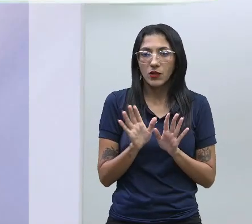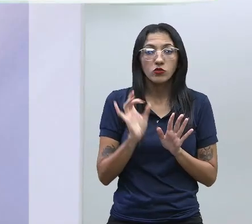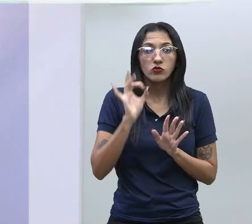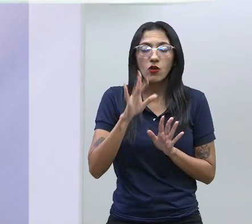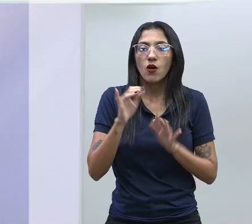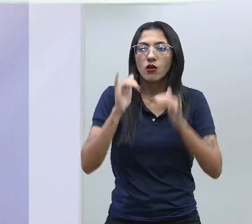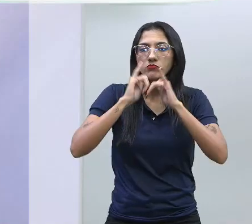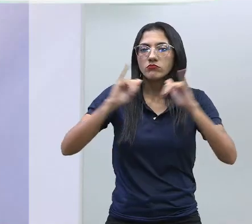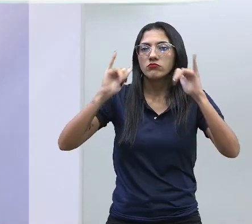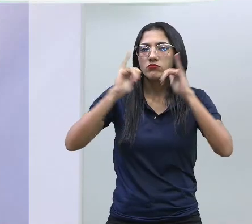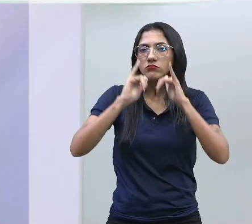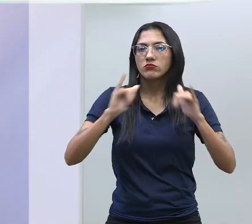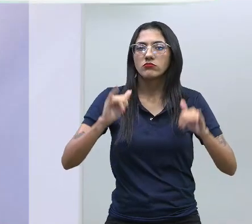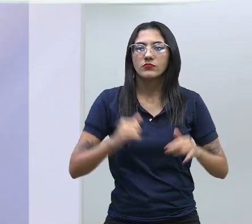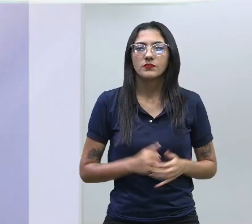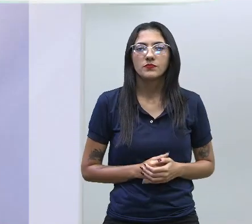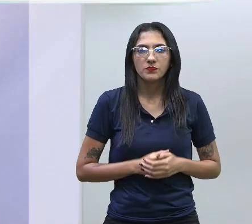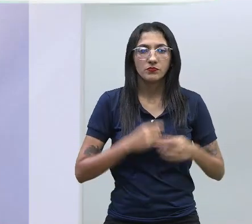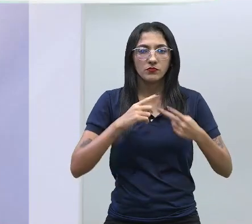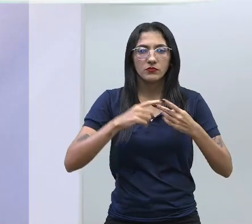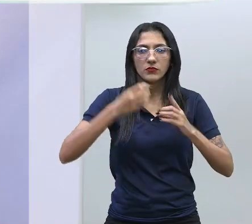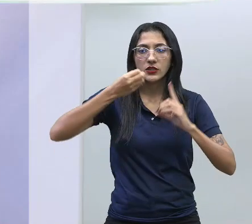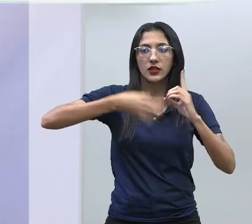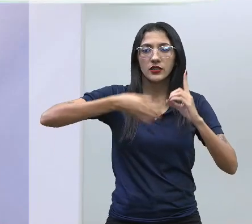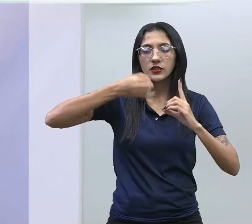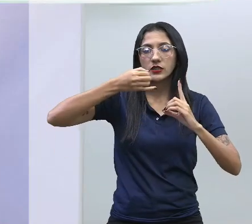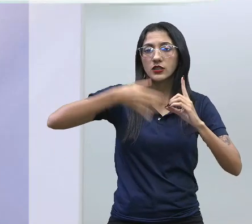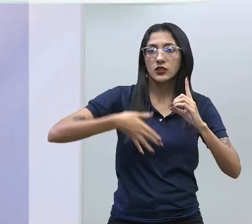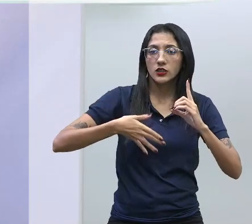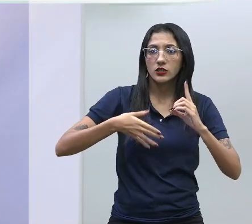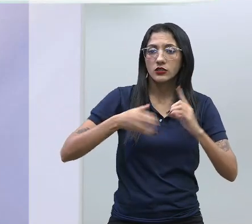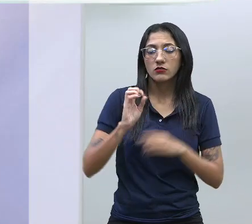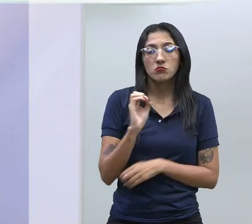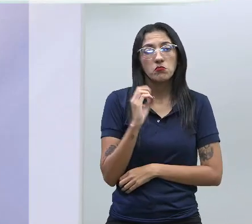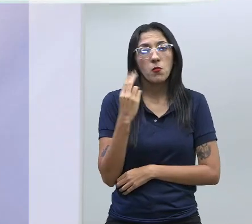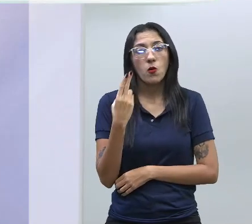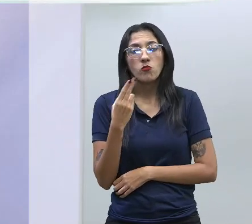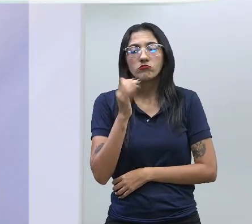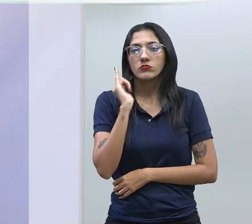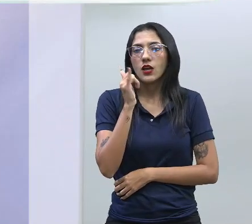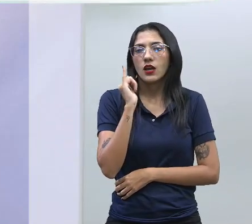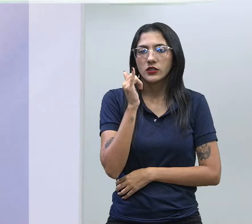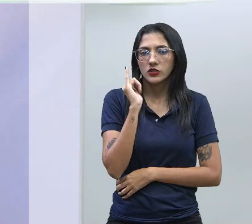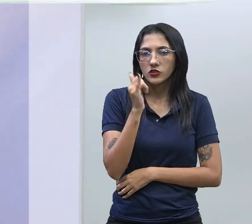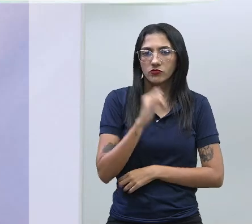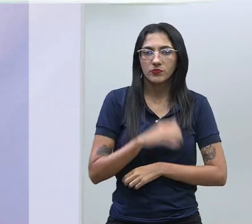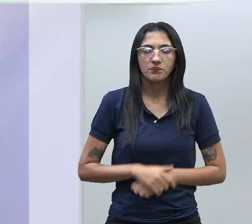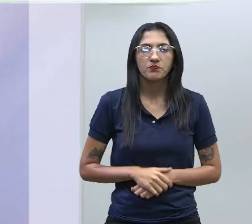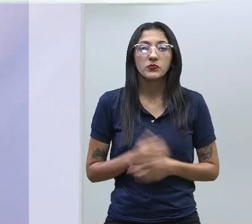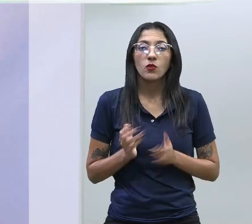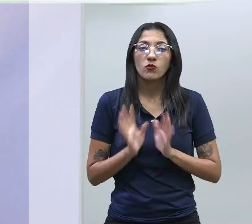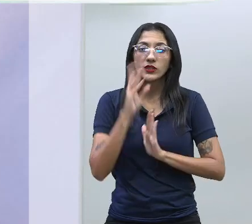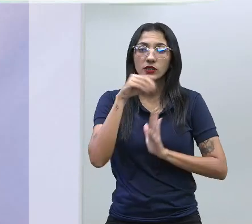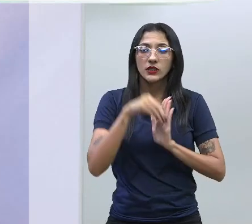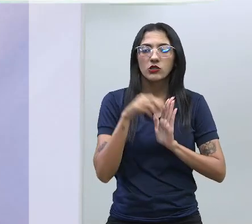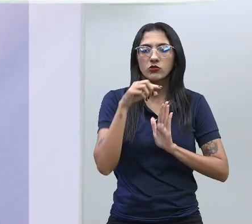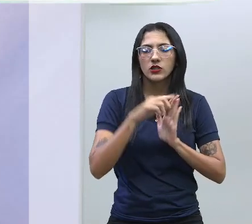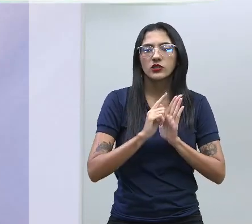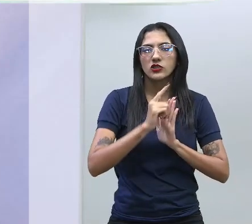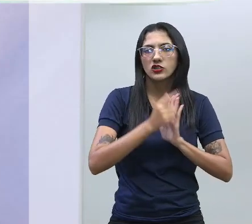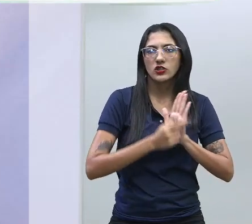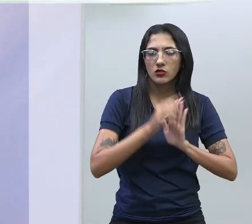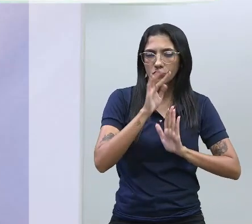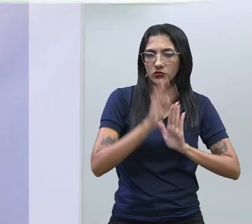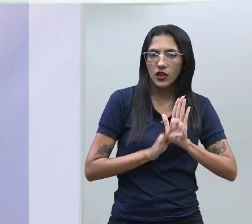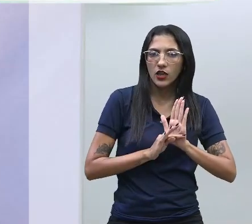informar. Textos descritivos e ou narrativos. Dentro de uma notícia, nós vamos